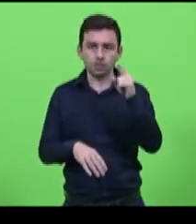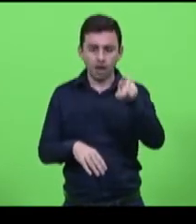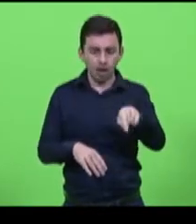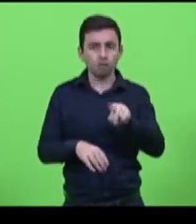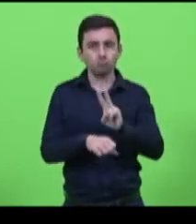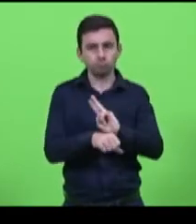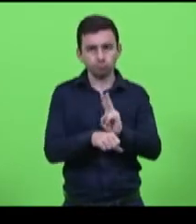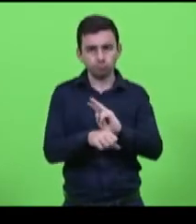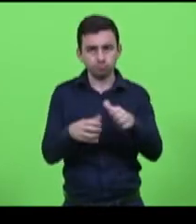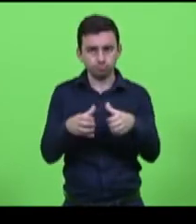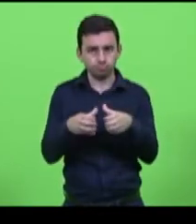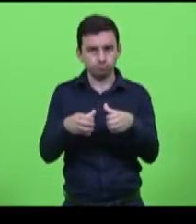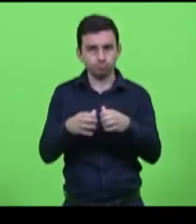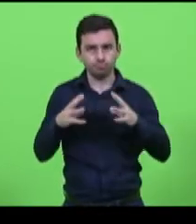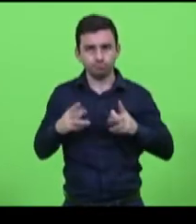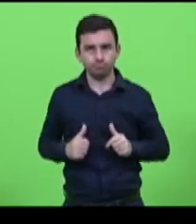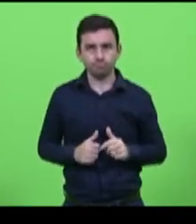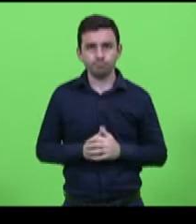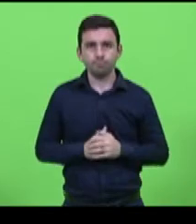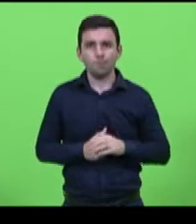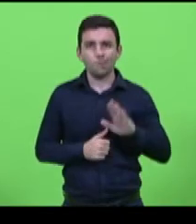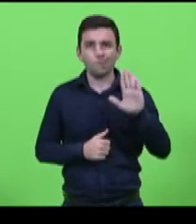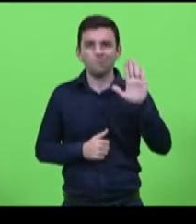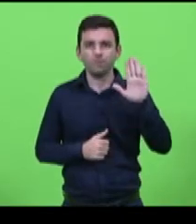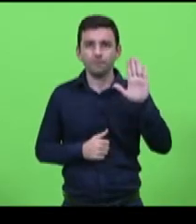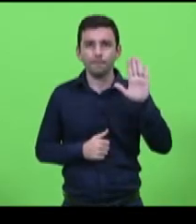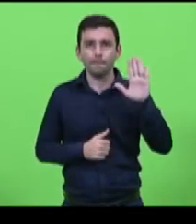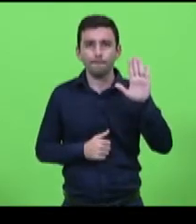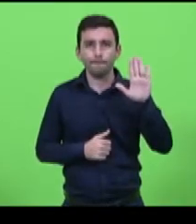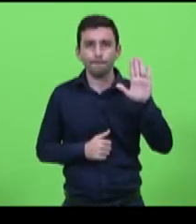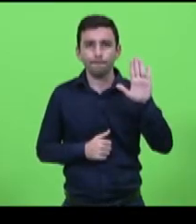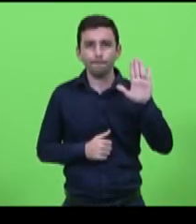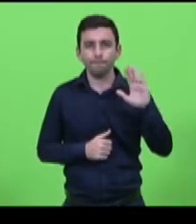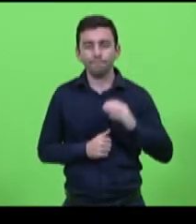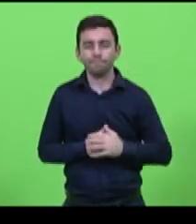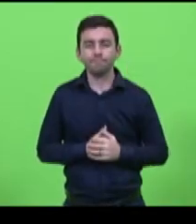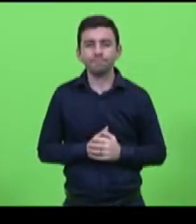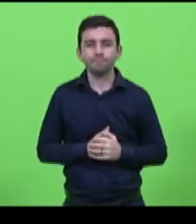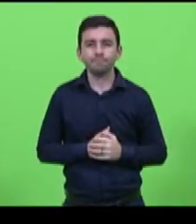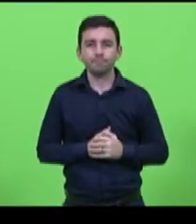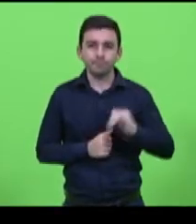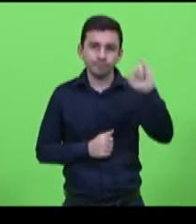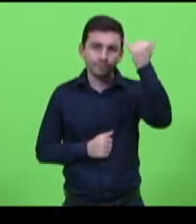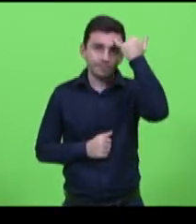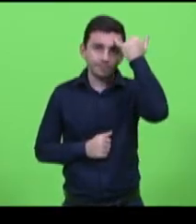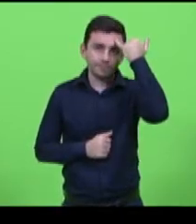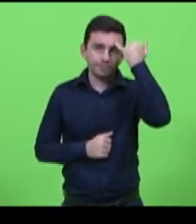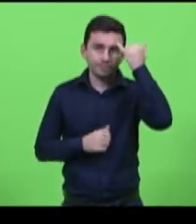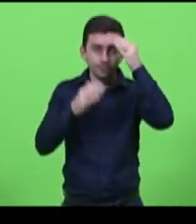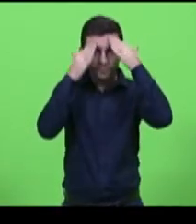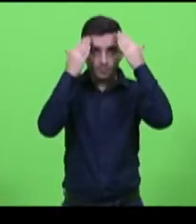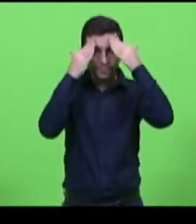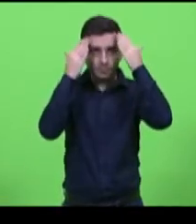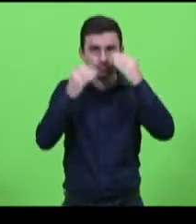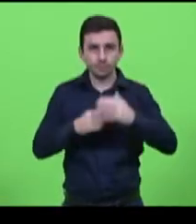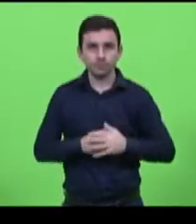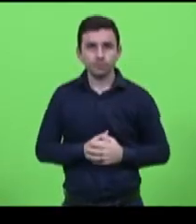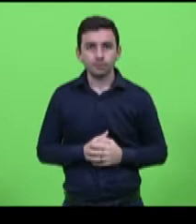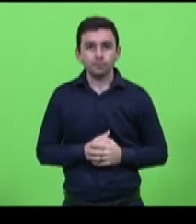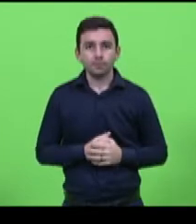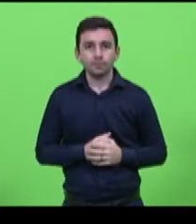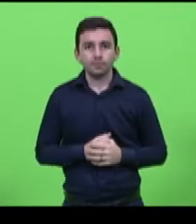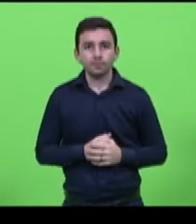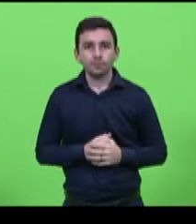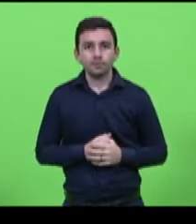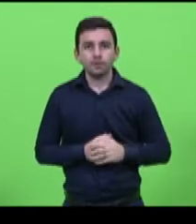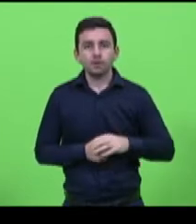Um abraço. Presidente. Tem a palavra o deputado José Milton Schaeffer. Presidente Júlio, apenas